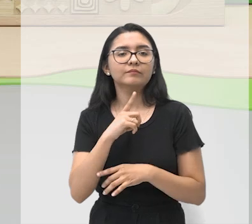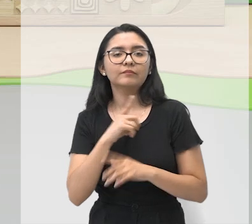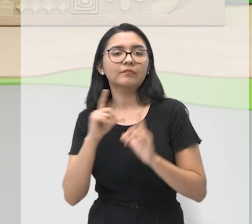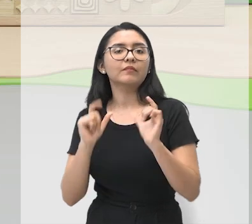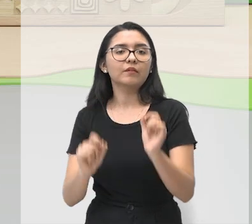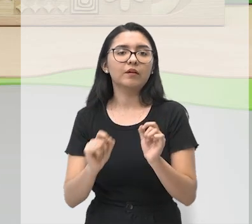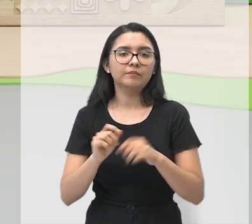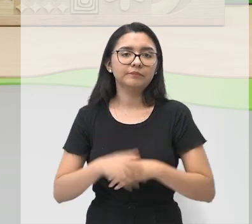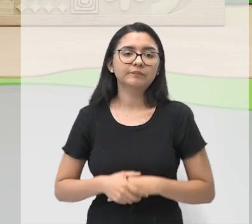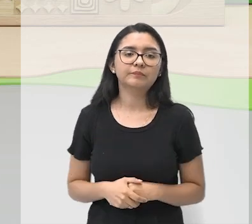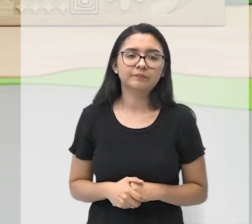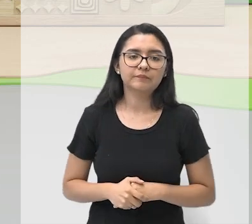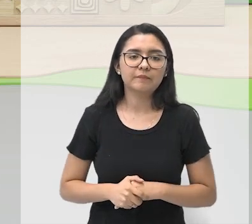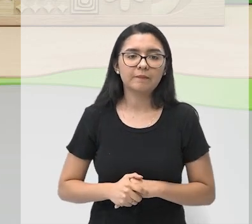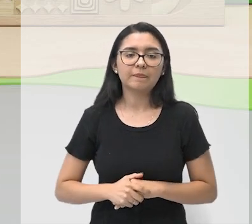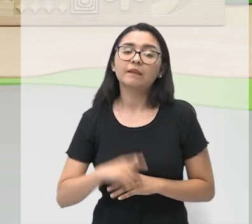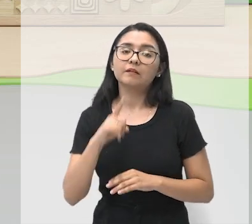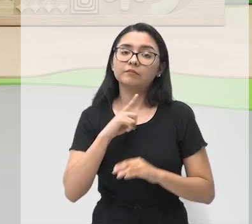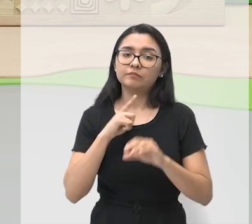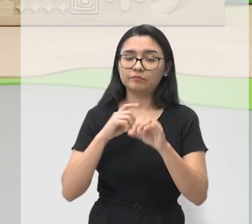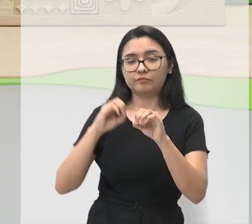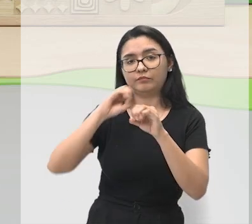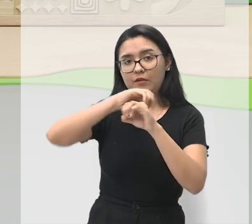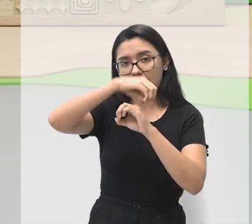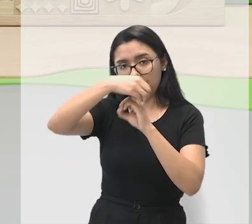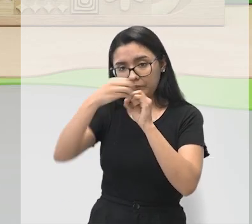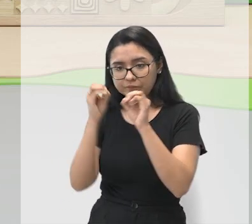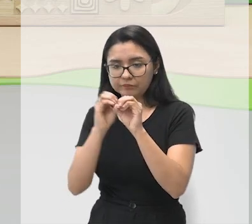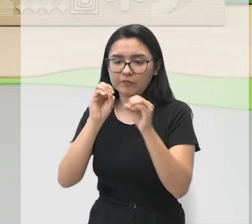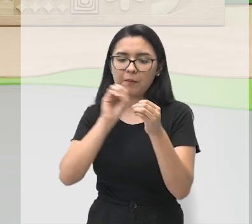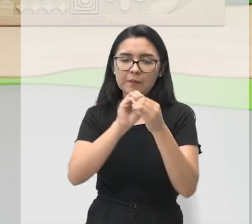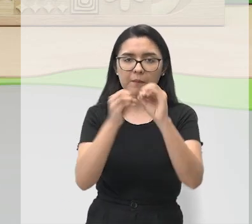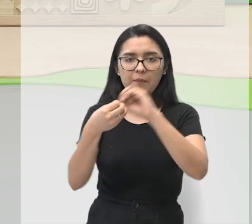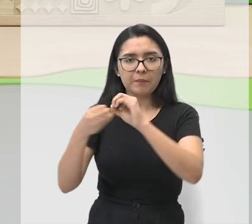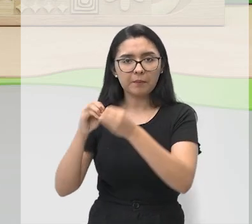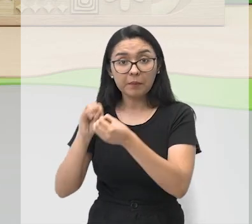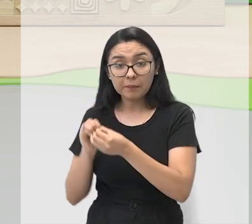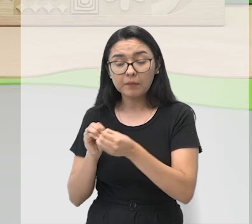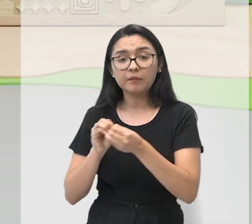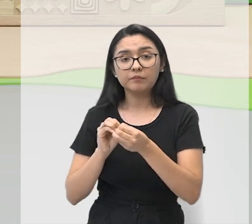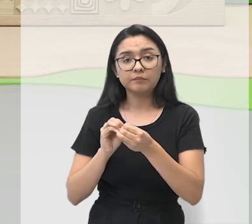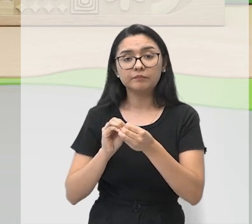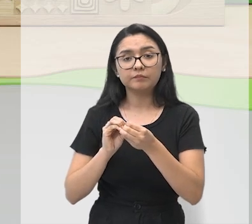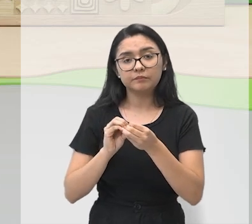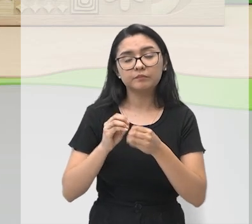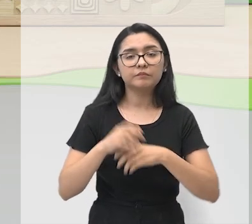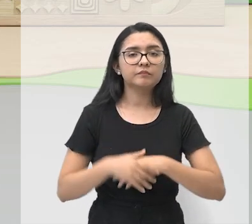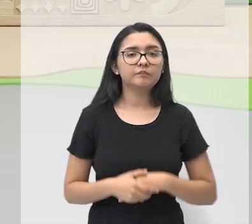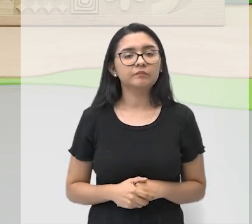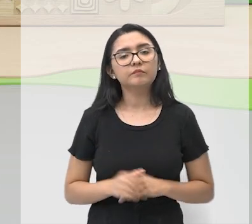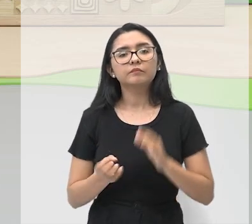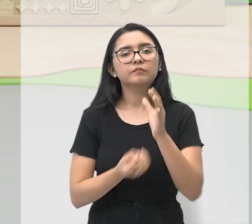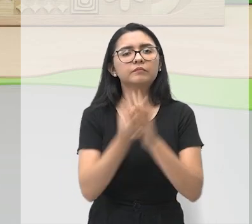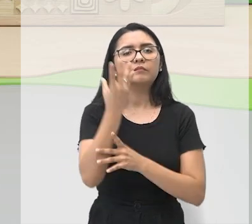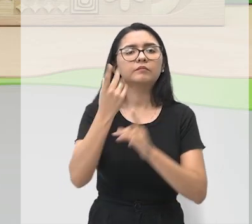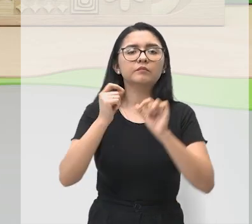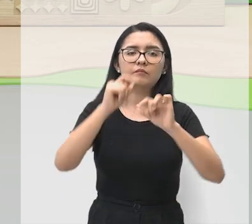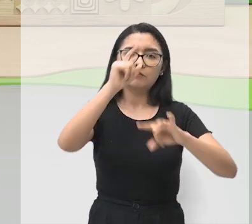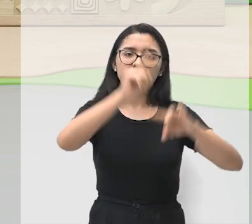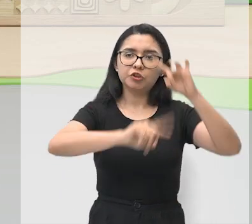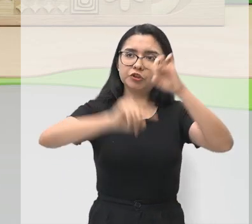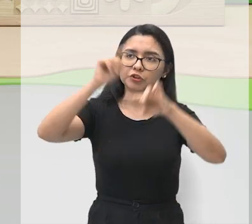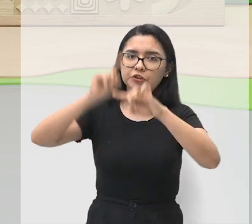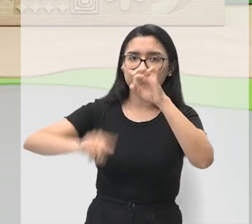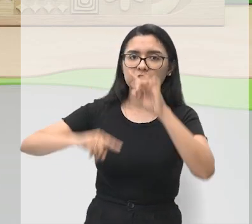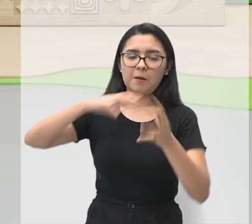né, as partículas se juntaram em diferentes formas, formando